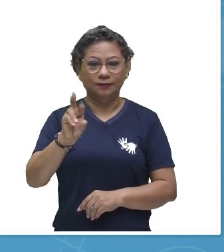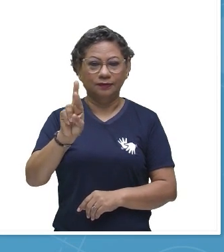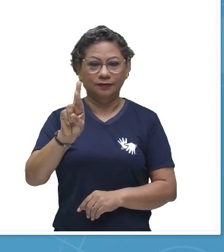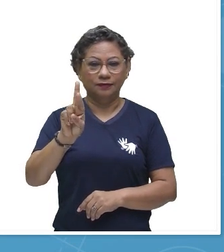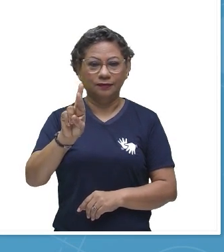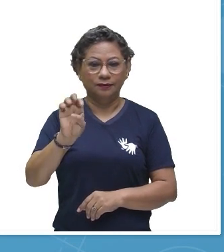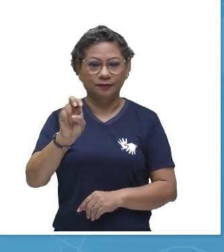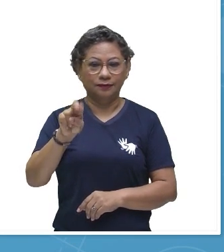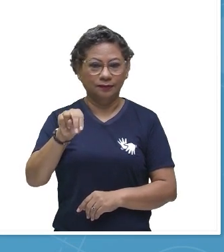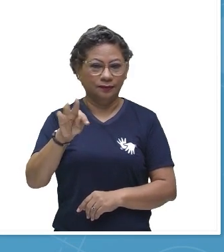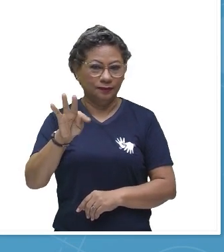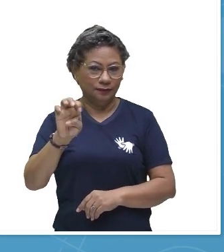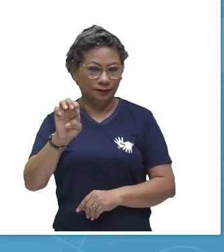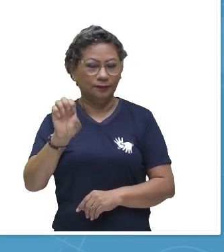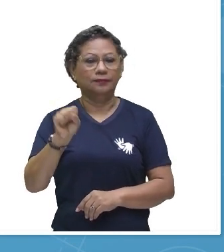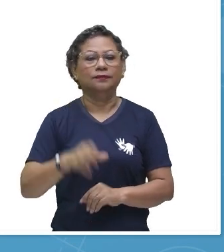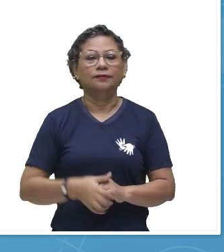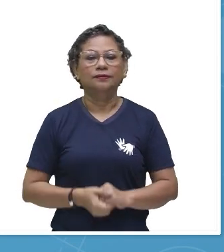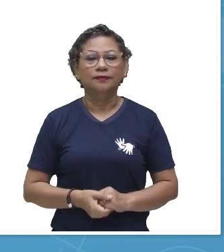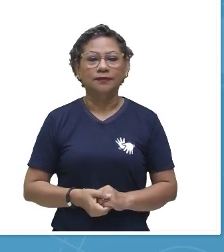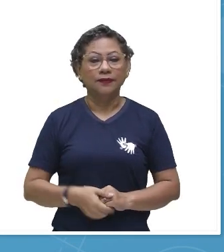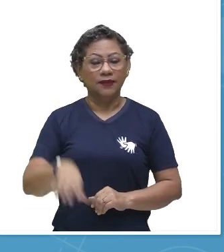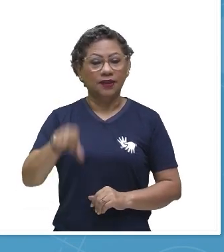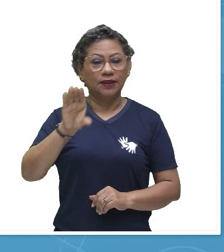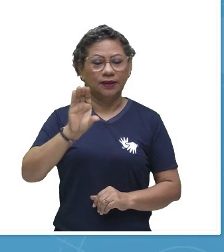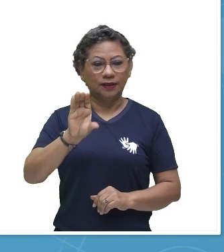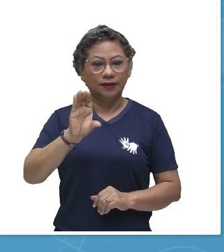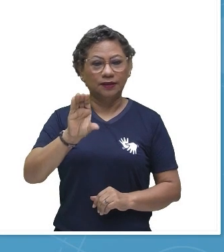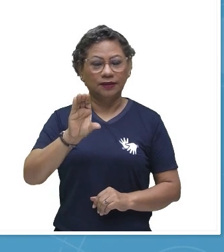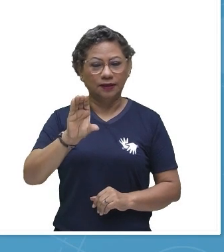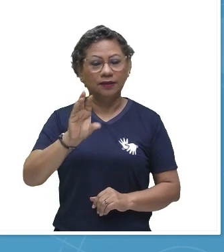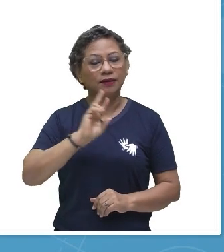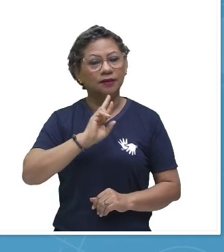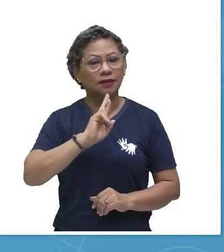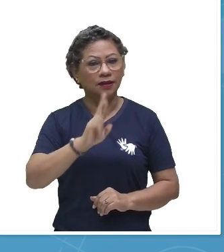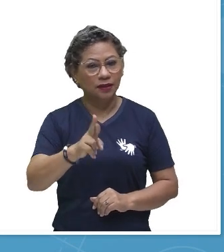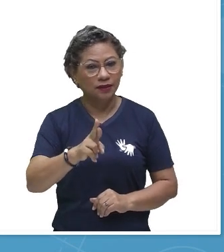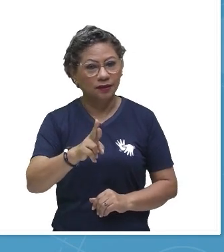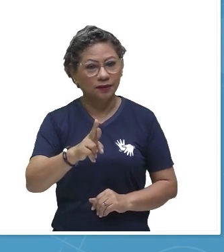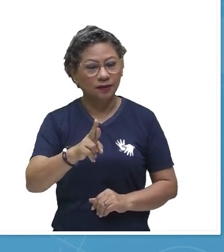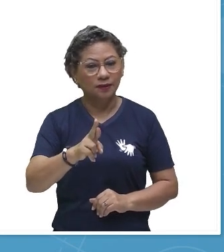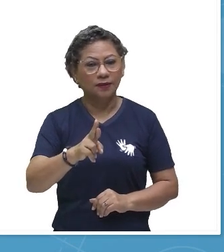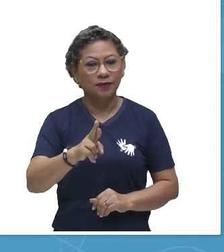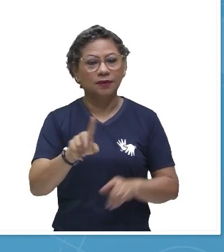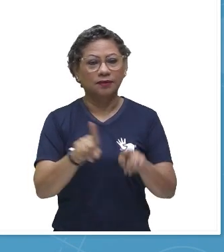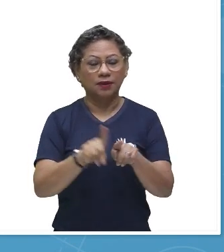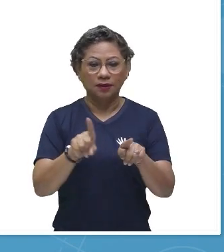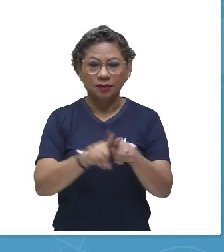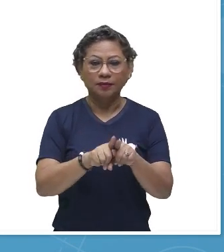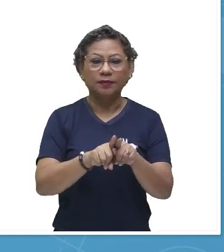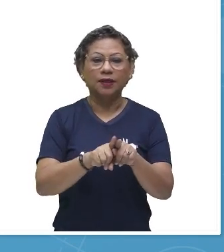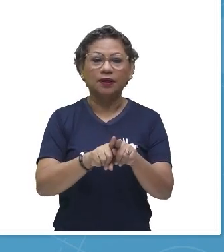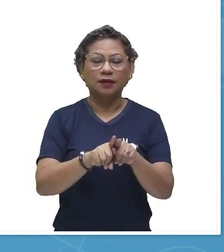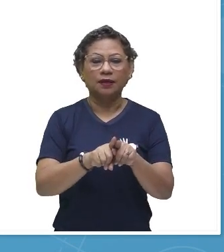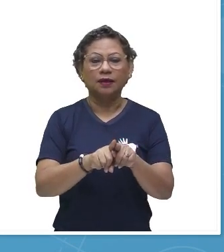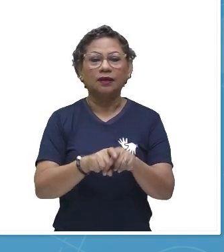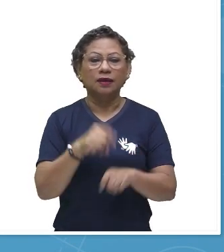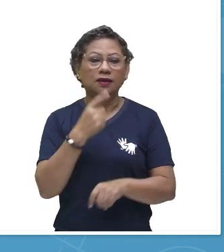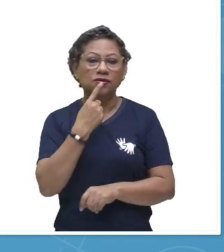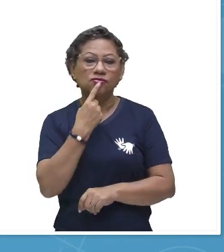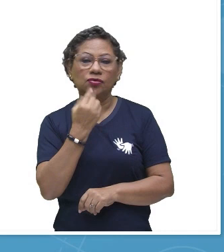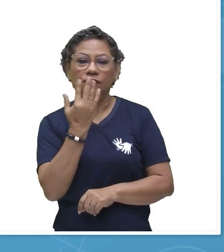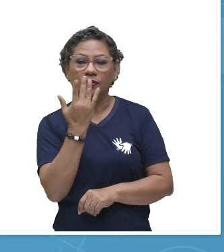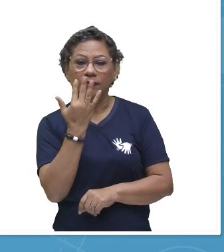E no item C, a gente quer saber qual a classificação das retas vermelha e laranja. Então, vejam que as retas vermelha